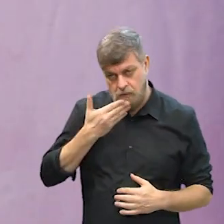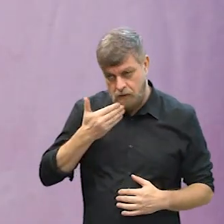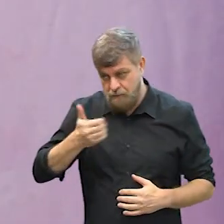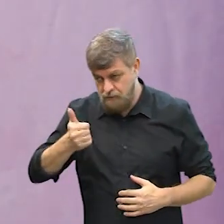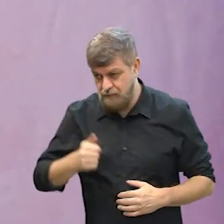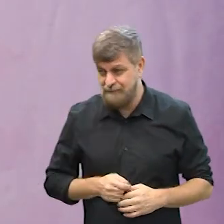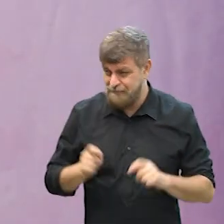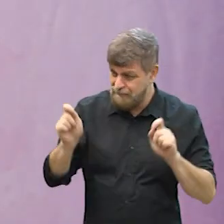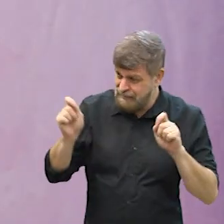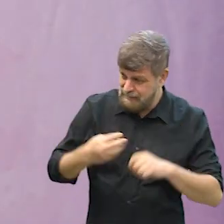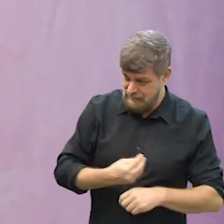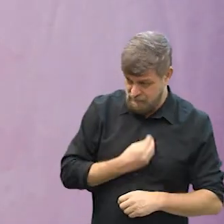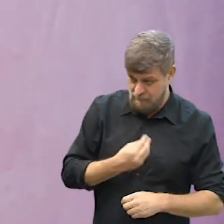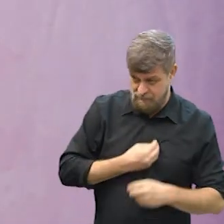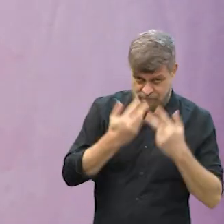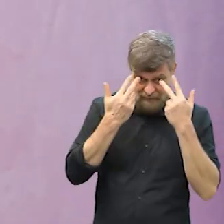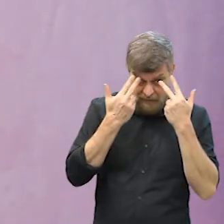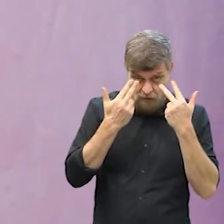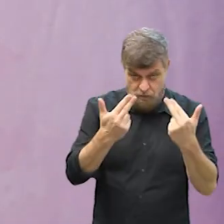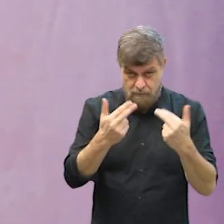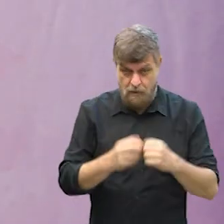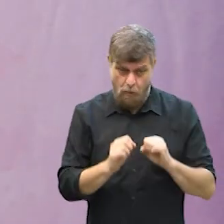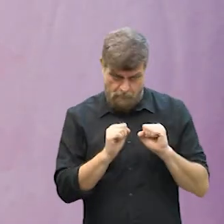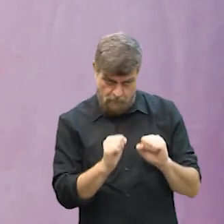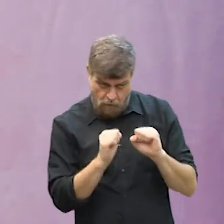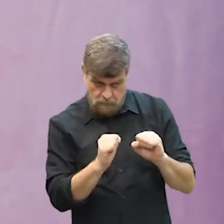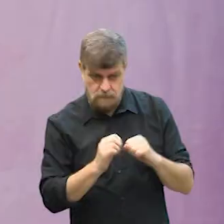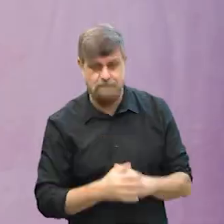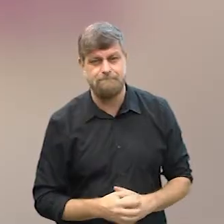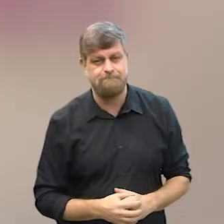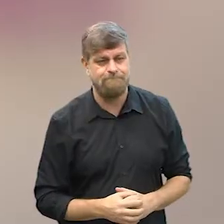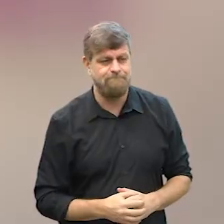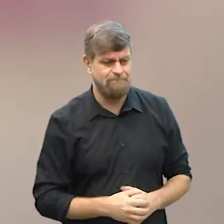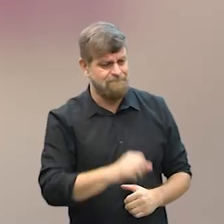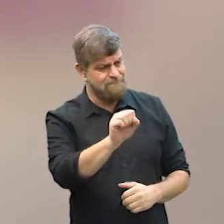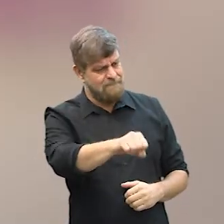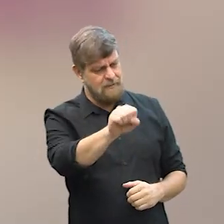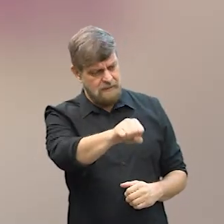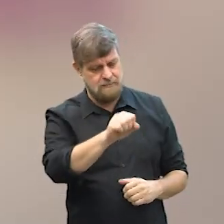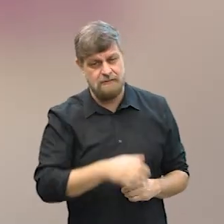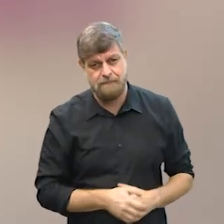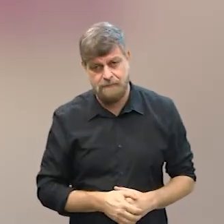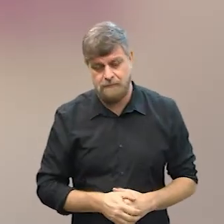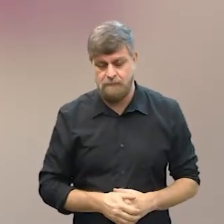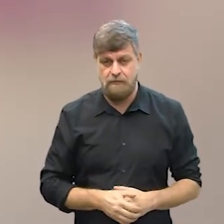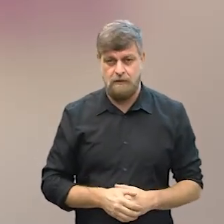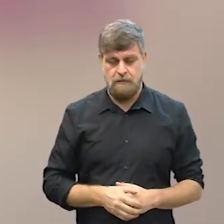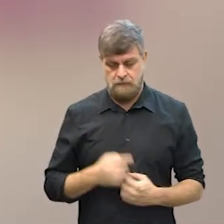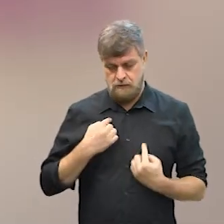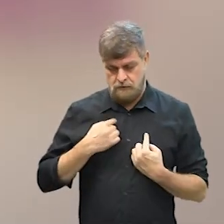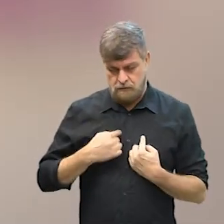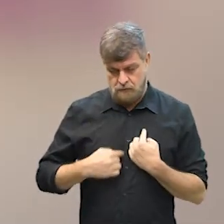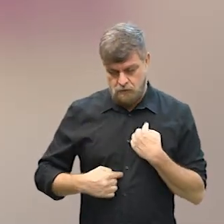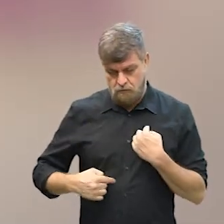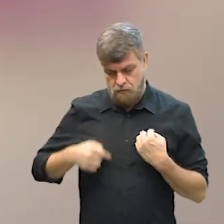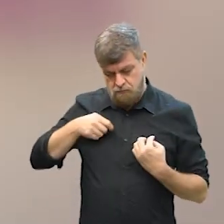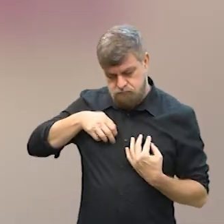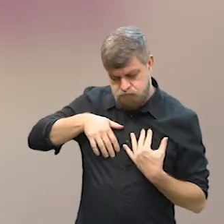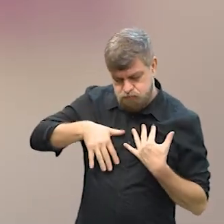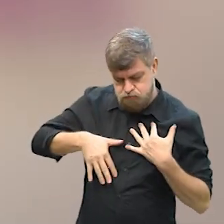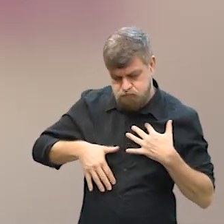essa pressão, dá para ter uma vida normal? Pode-se dizer que é possível? Sim. Se você reduz a pressão a